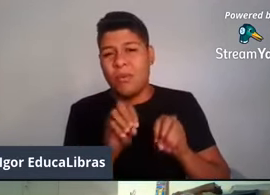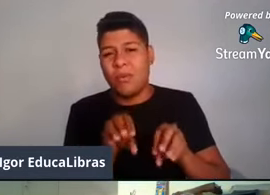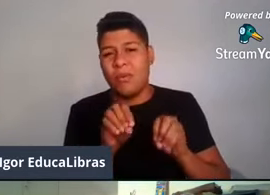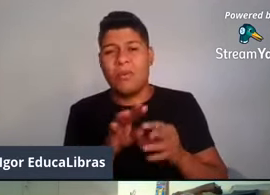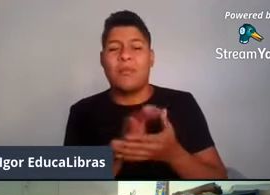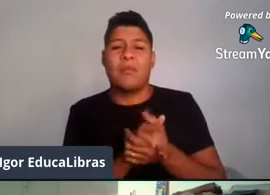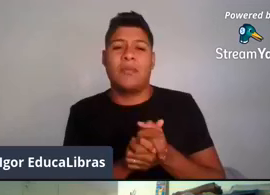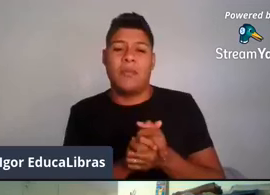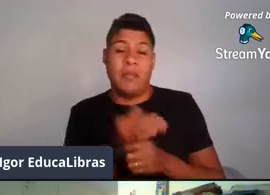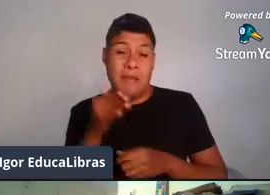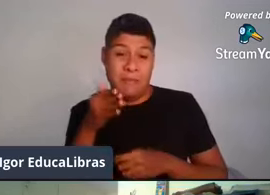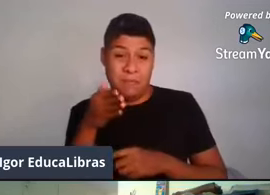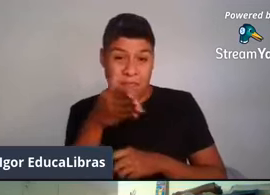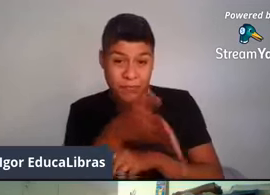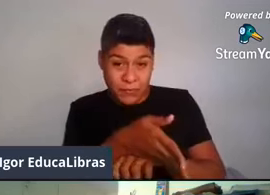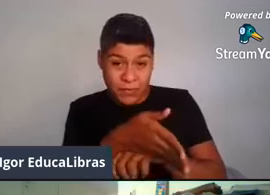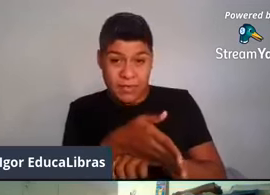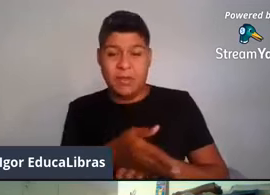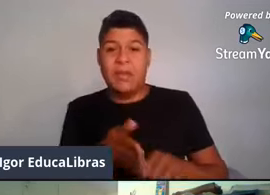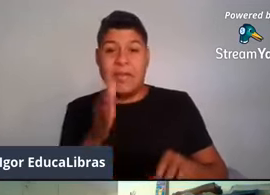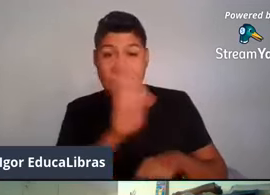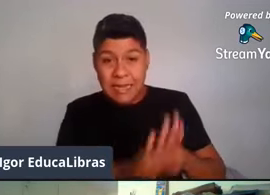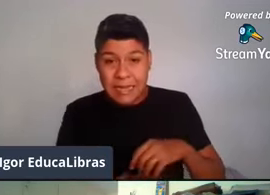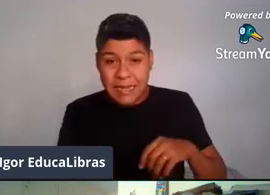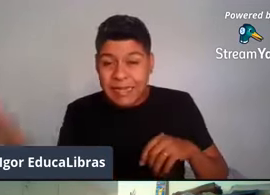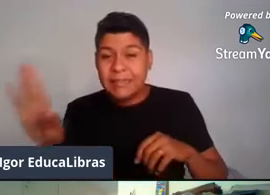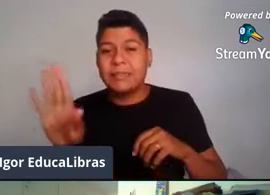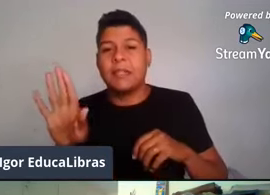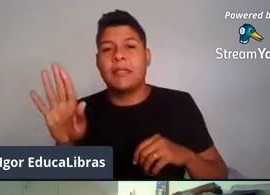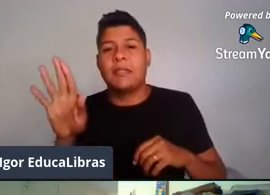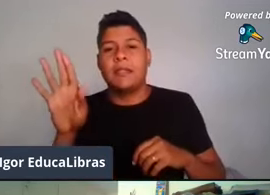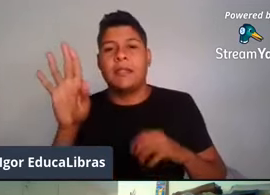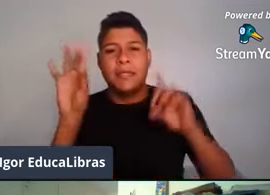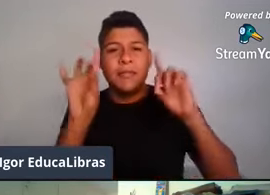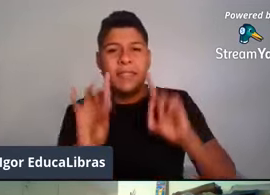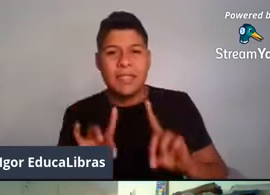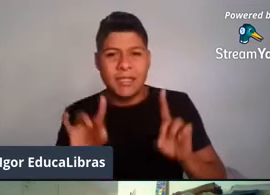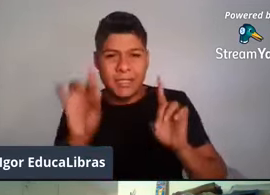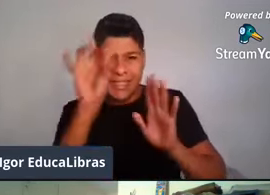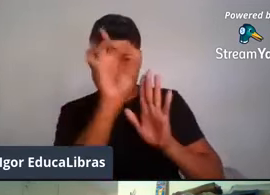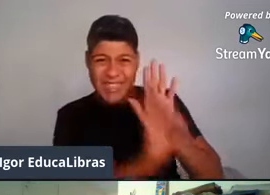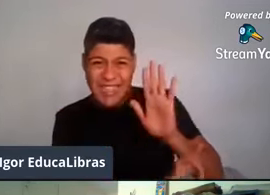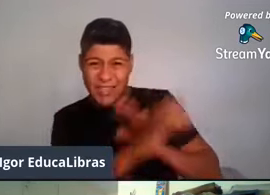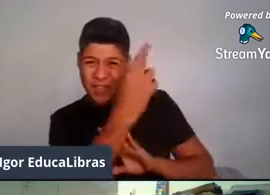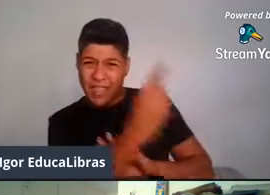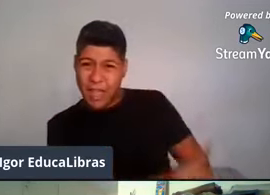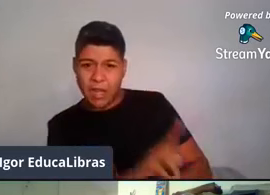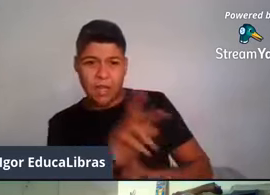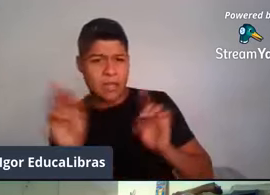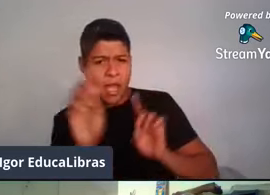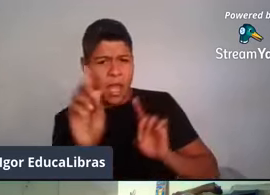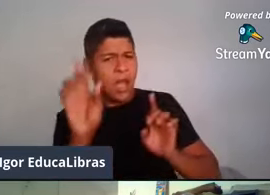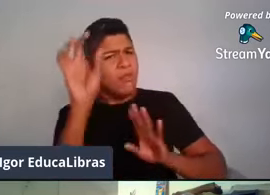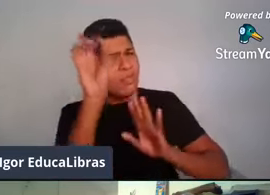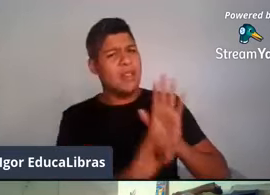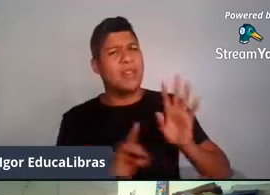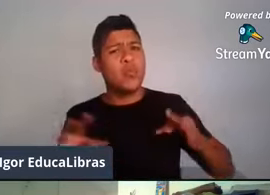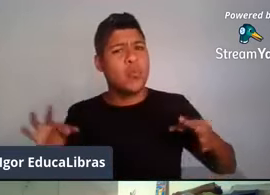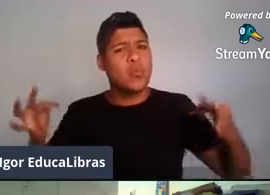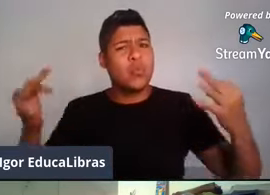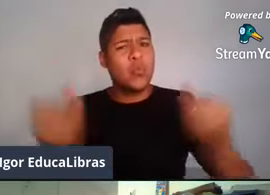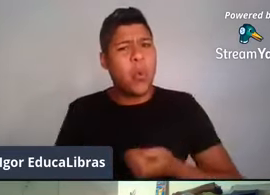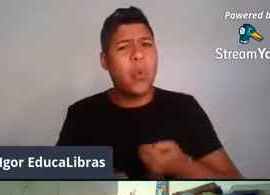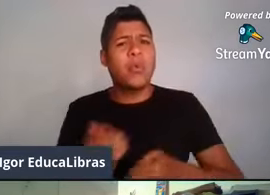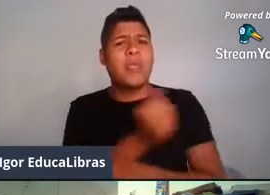o acesso à educação da criança com deficiência não é só um direito dela, é um direito dos outros alunos de conviverem